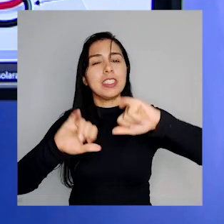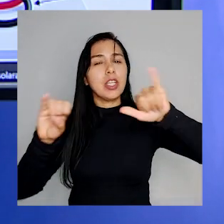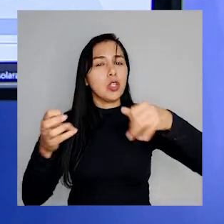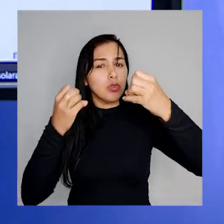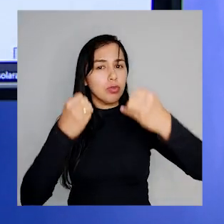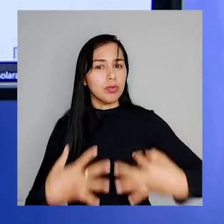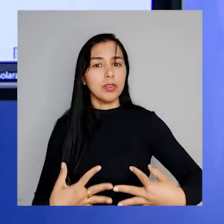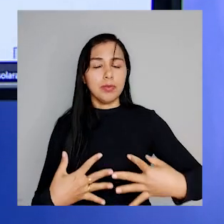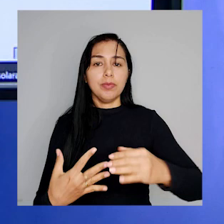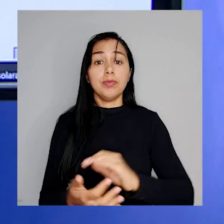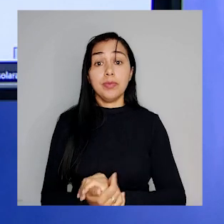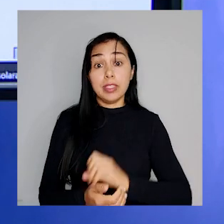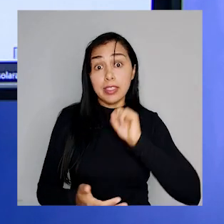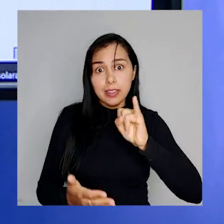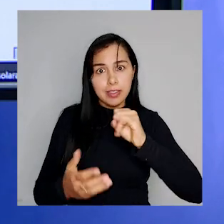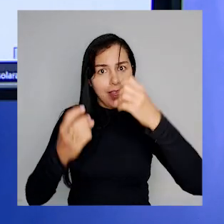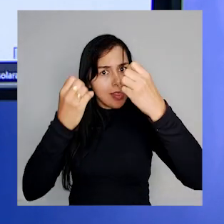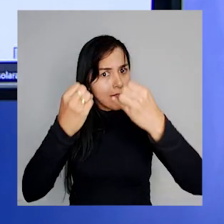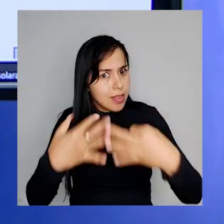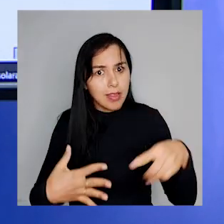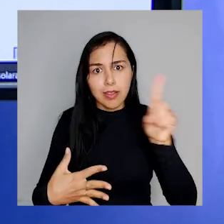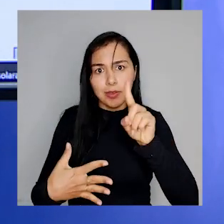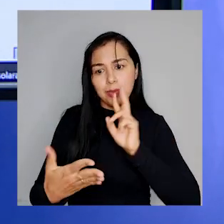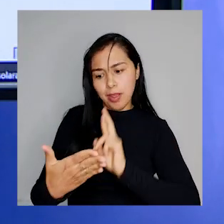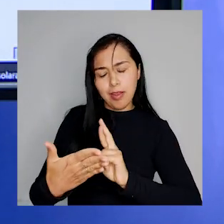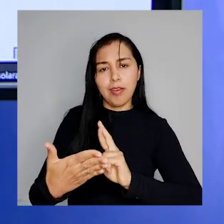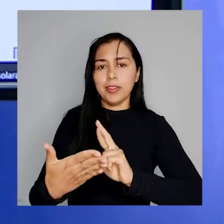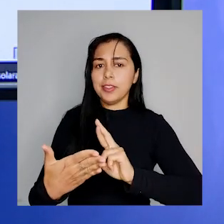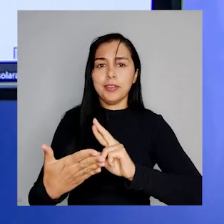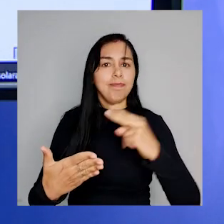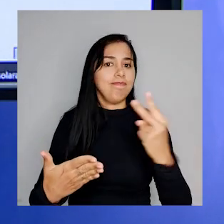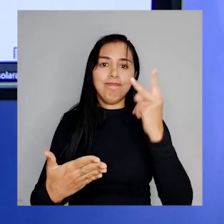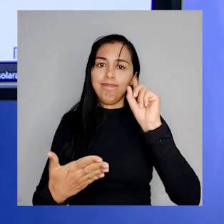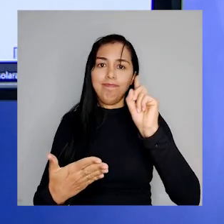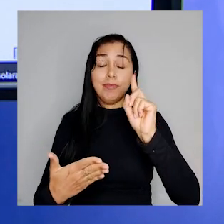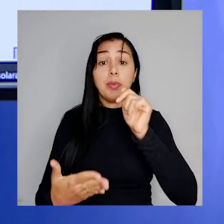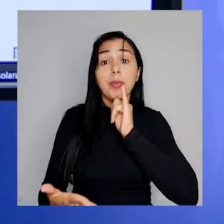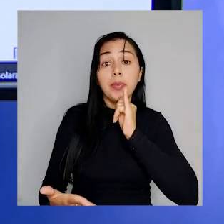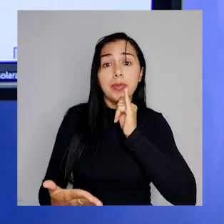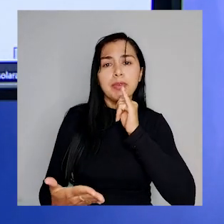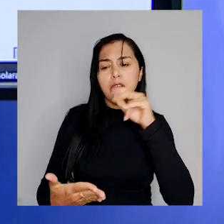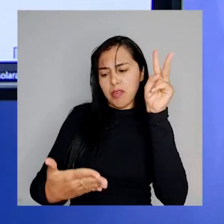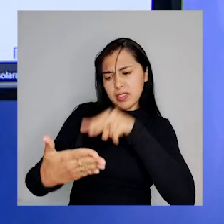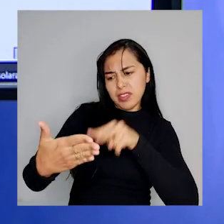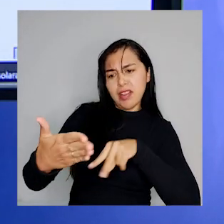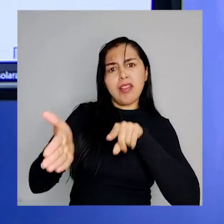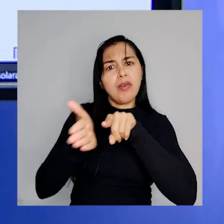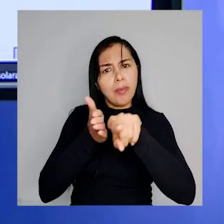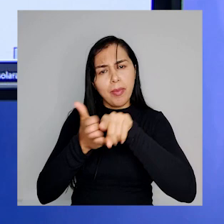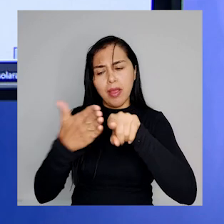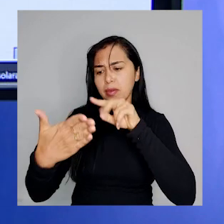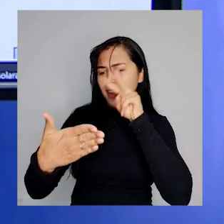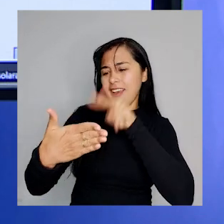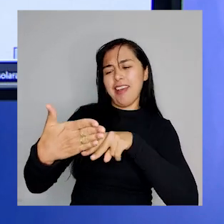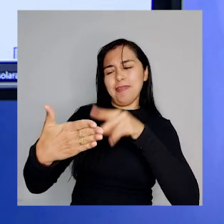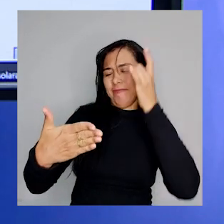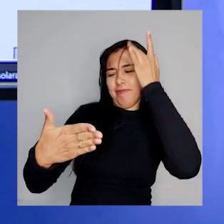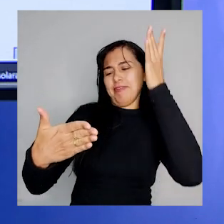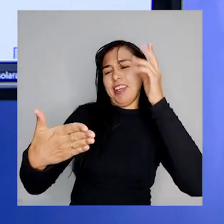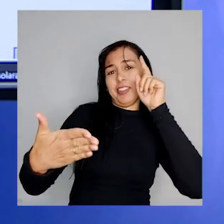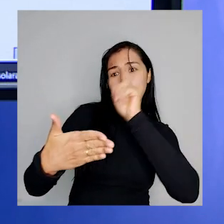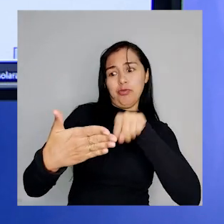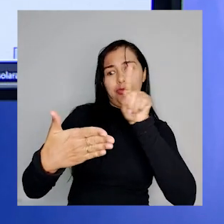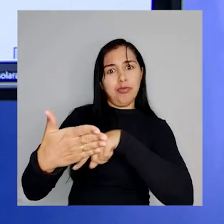consideradas. Então, se você leu uma questão e viu que a resposta dela é de maneira simples, que